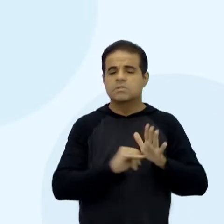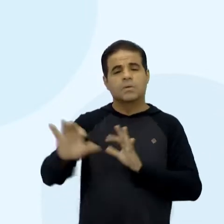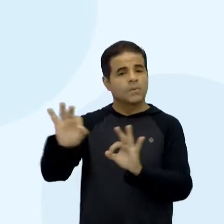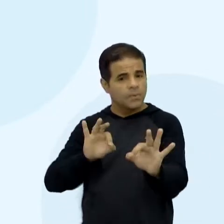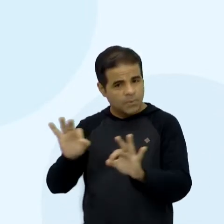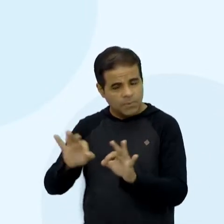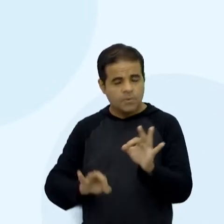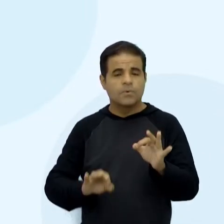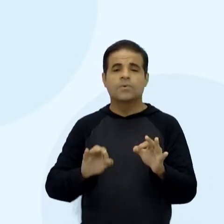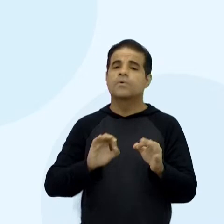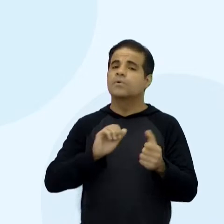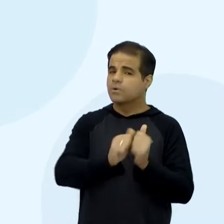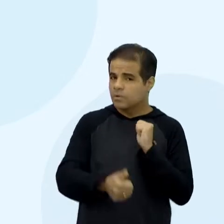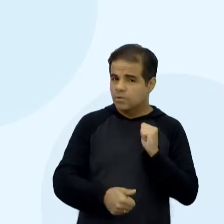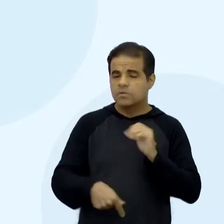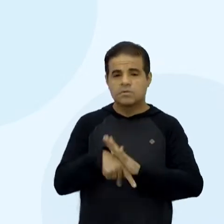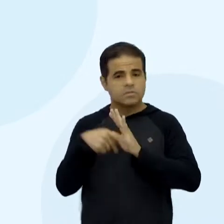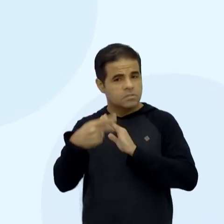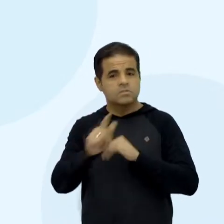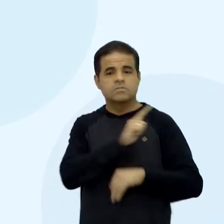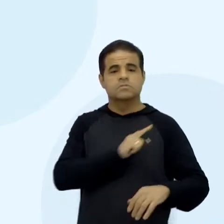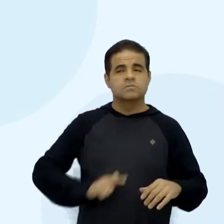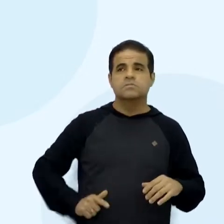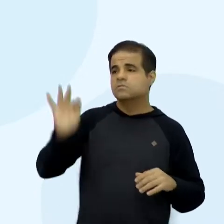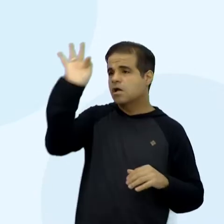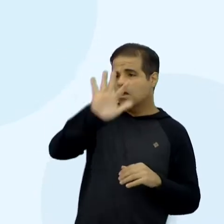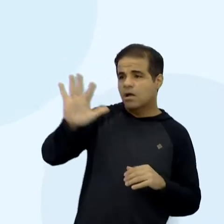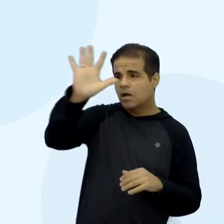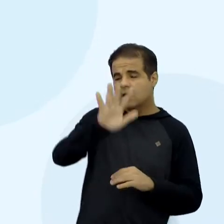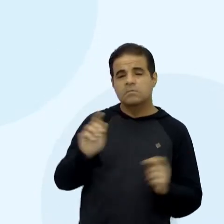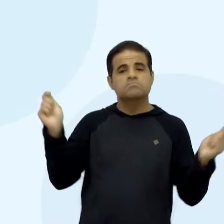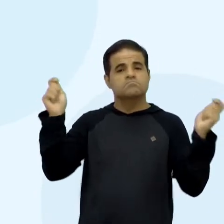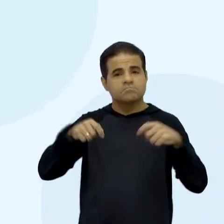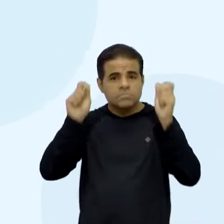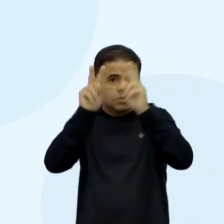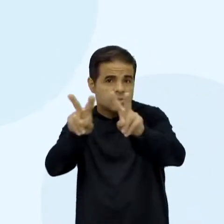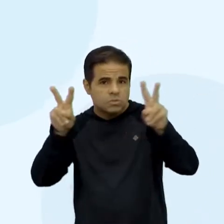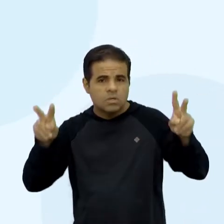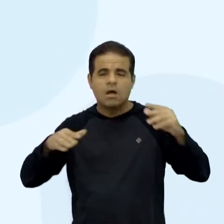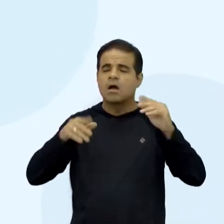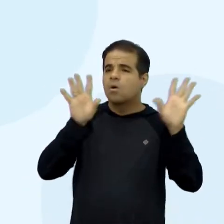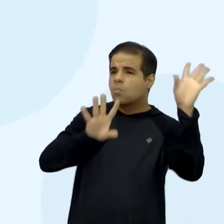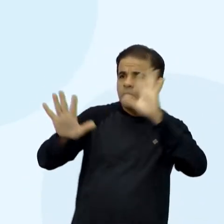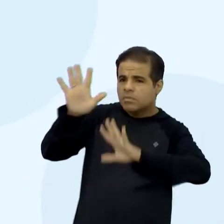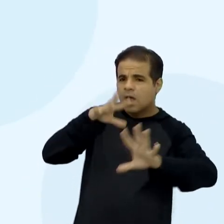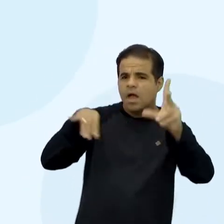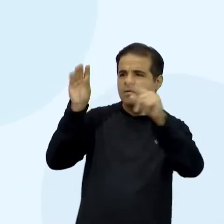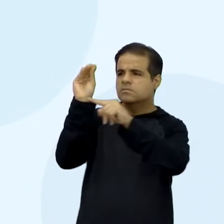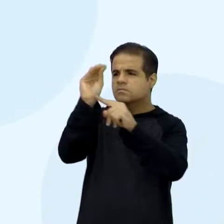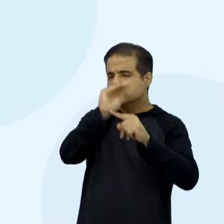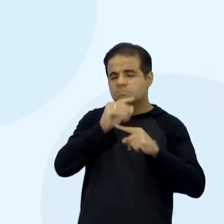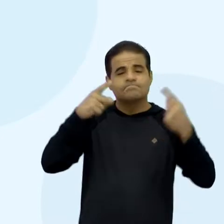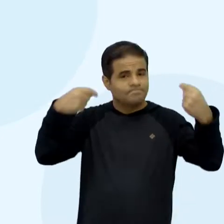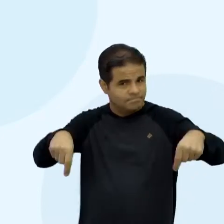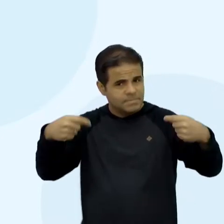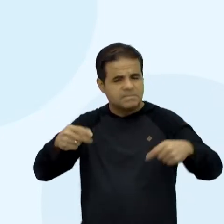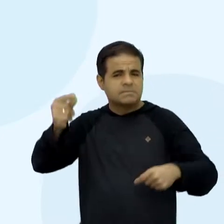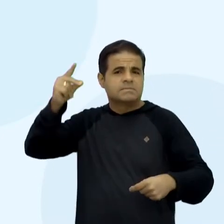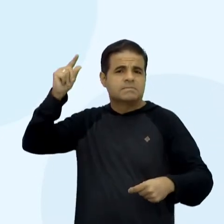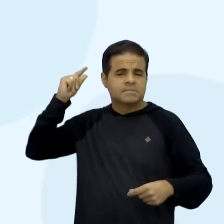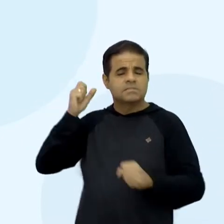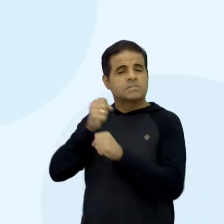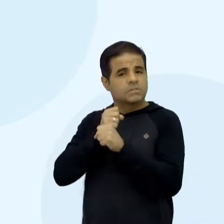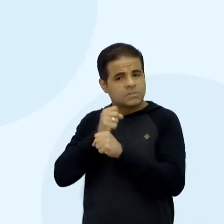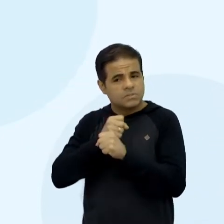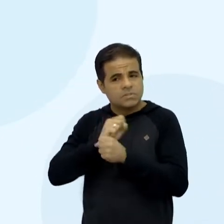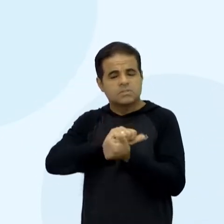regulam o esporte, como o próprio governo federal, possam olhar com mais cuidado o cuidado que deveriam ter há muitos anos